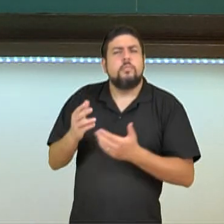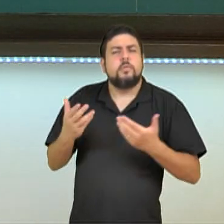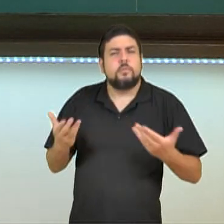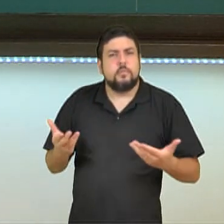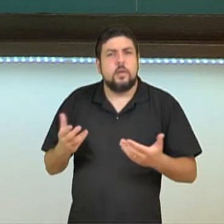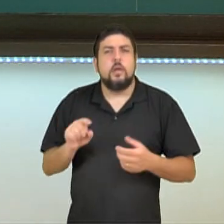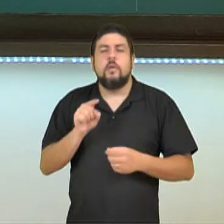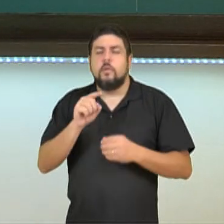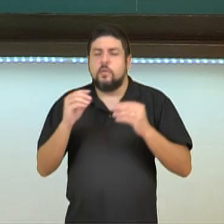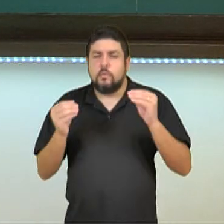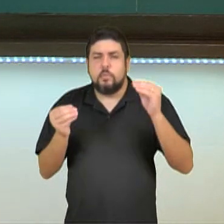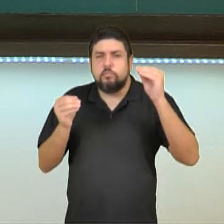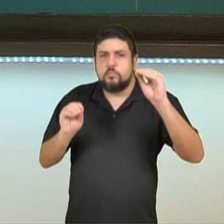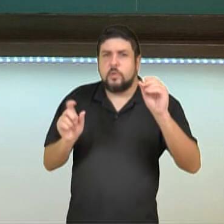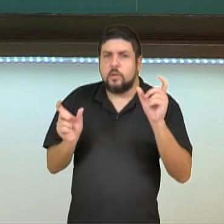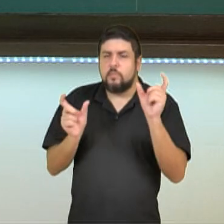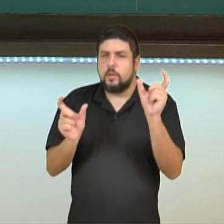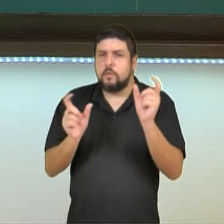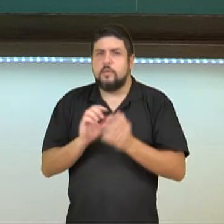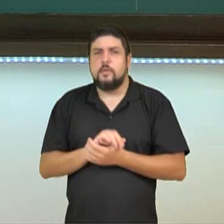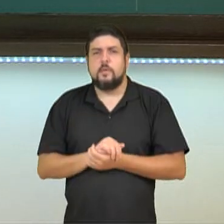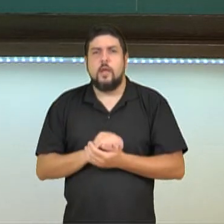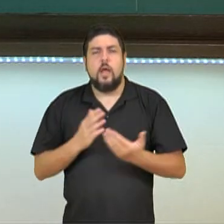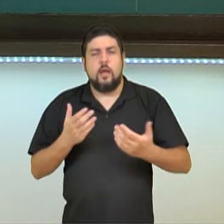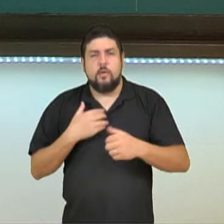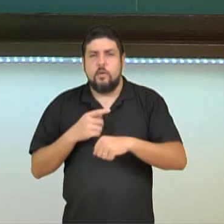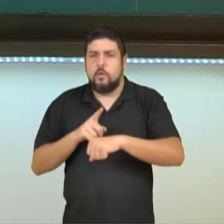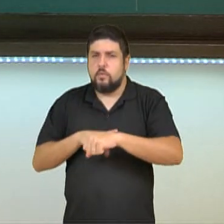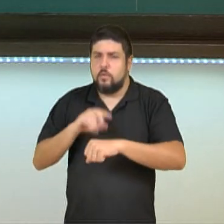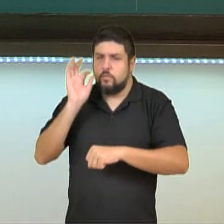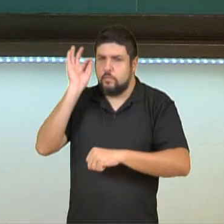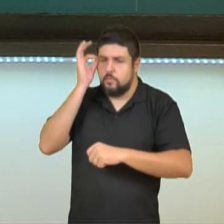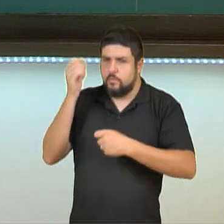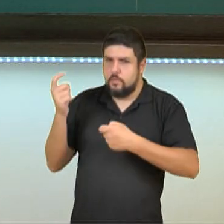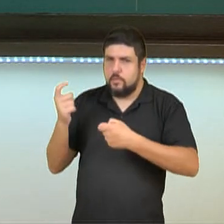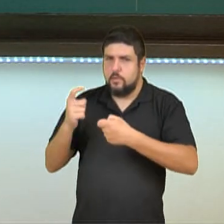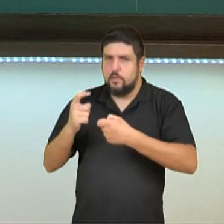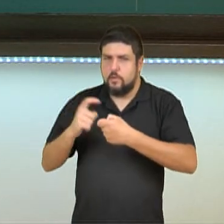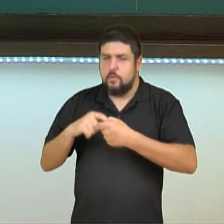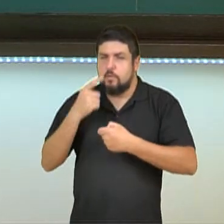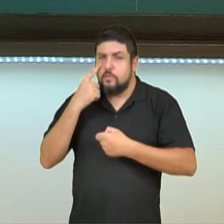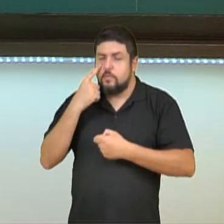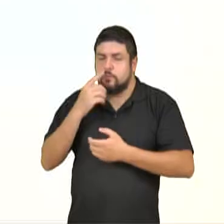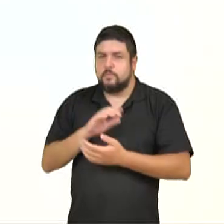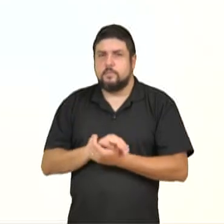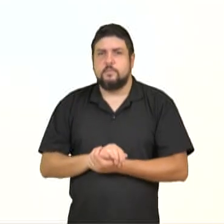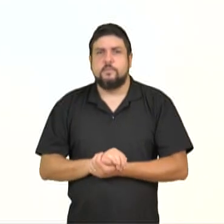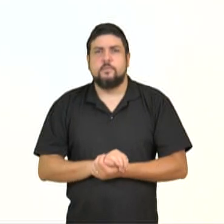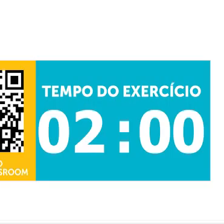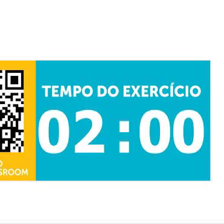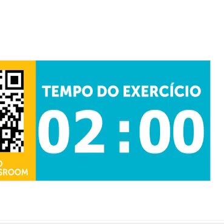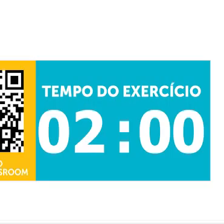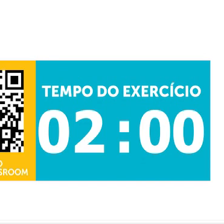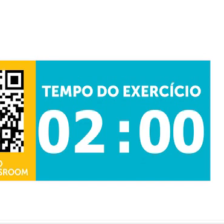vai completar nessa frase. Então, vou te dar um tempinho e já retorno para ver se você acertou.